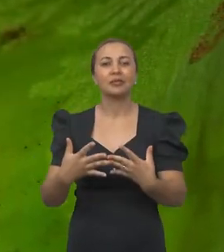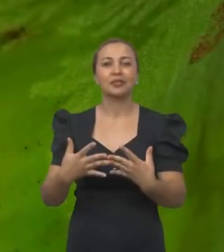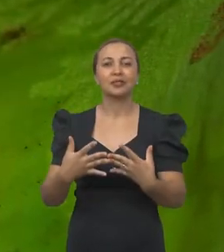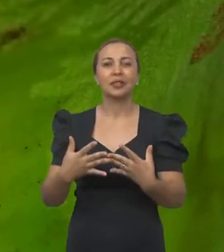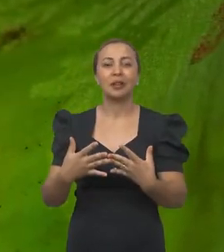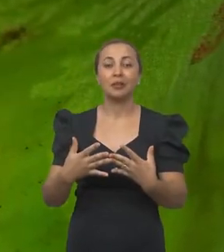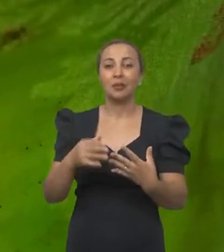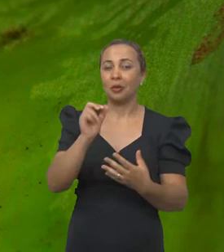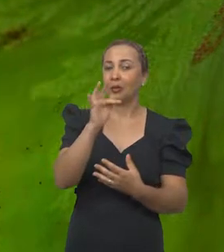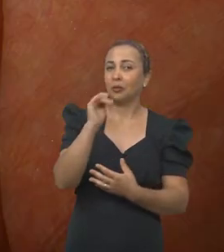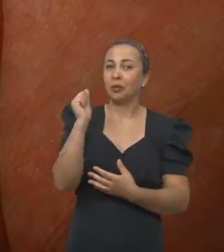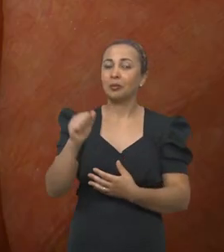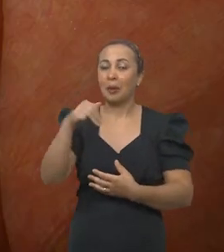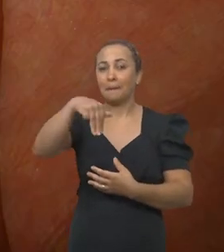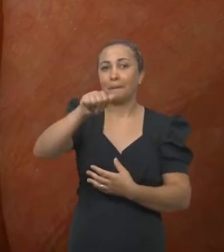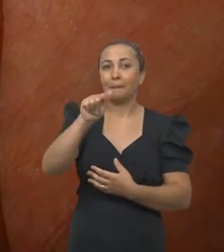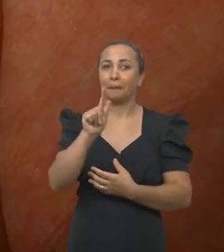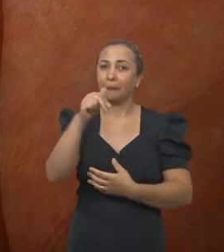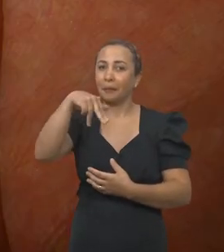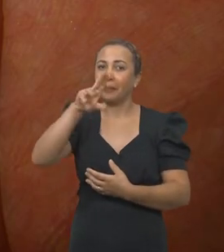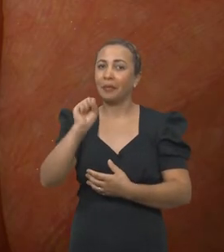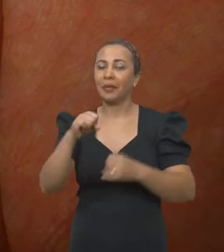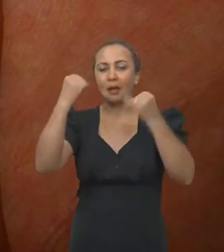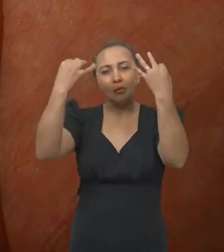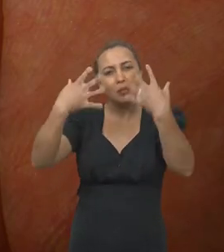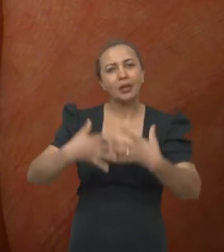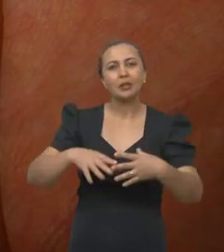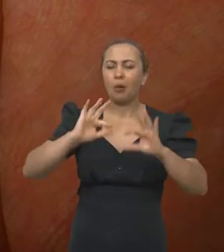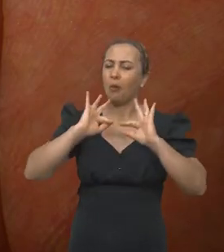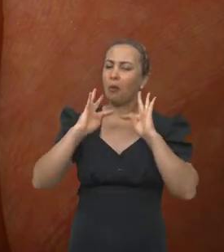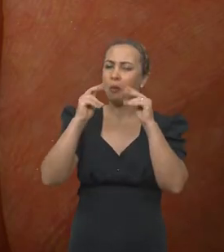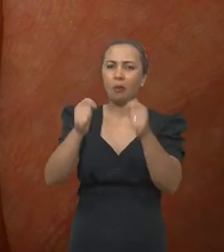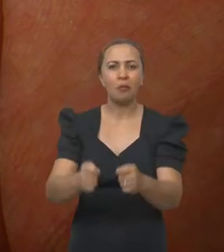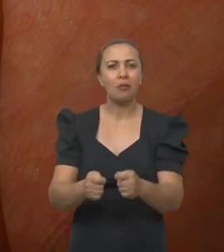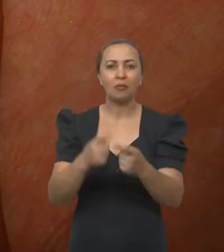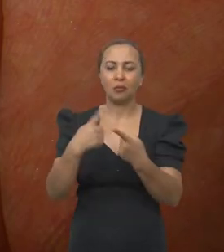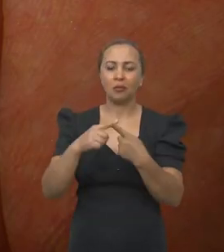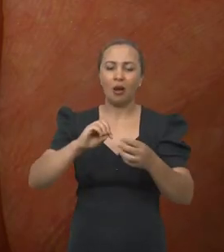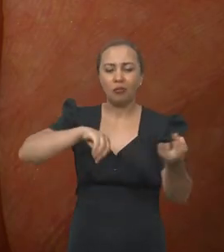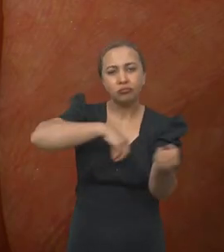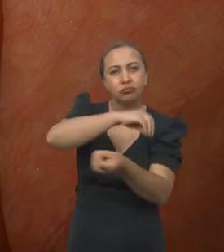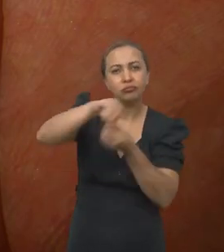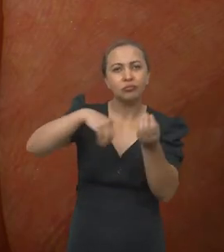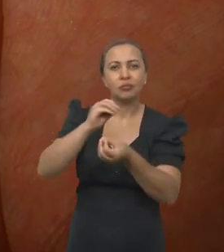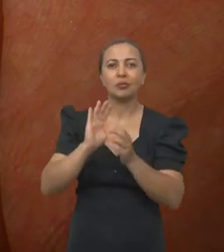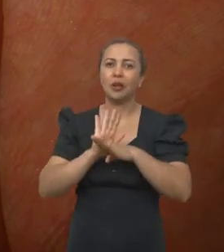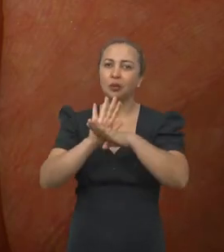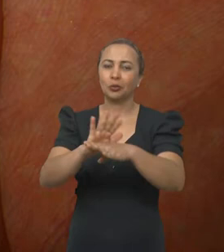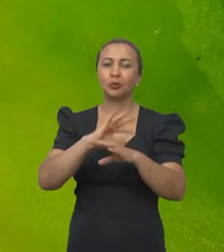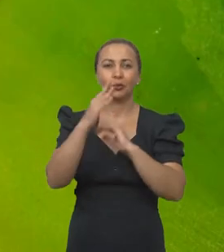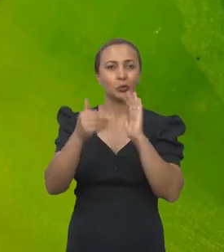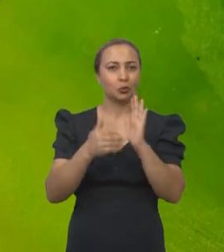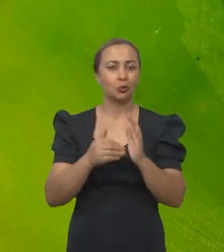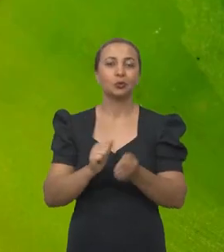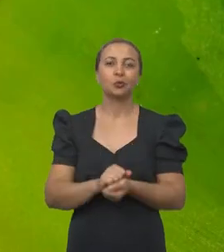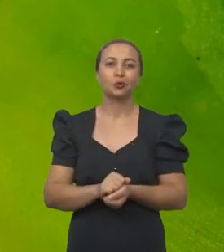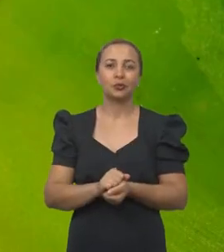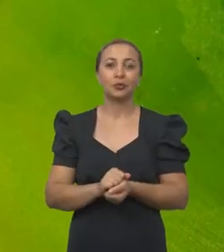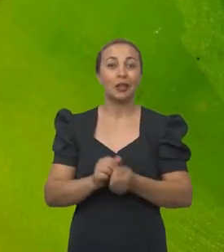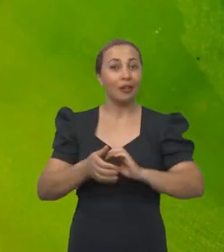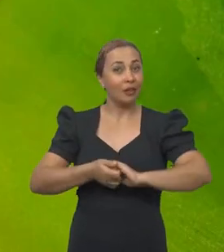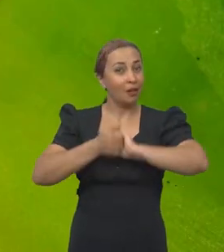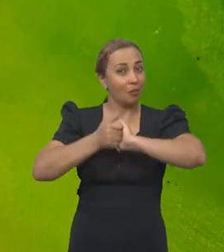inscrição do final dentes Magno ela é uma descrição uso completa porque ela envolveu aí essa colaboração